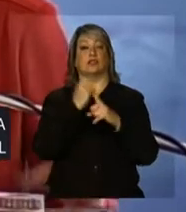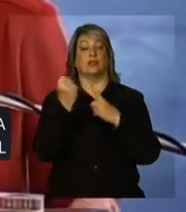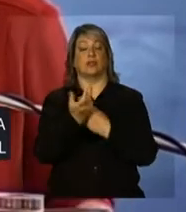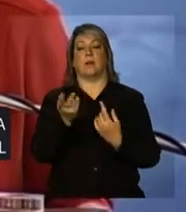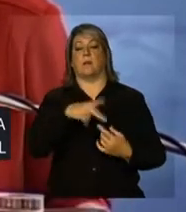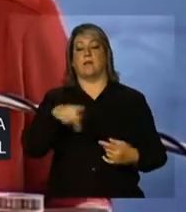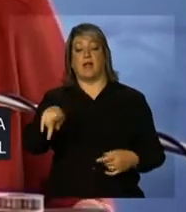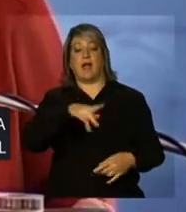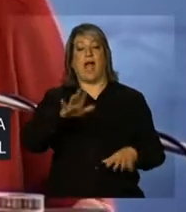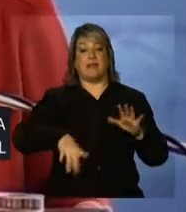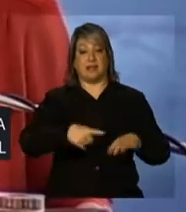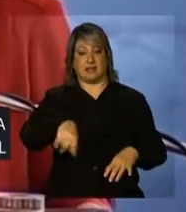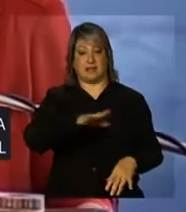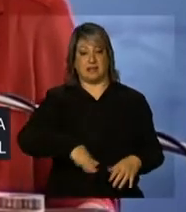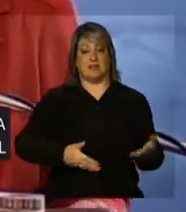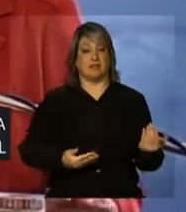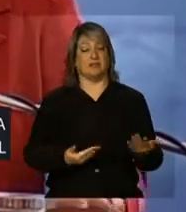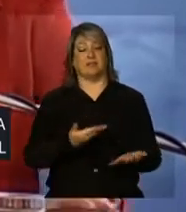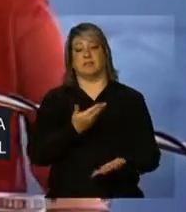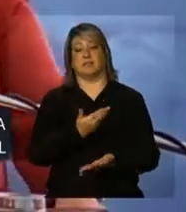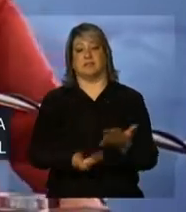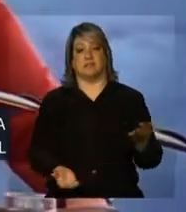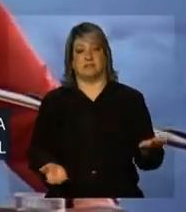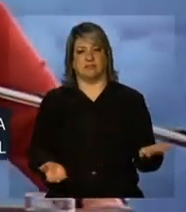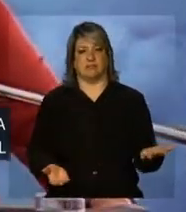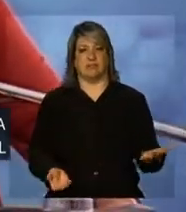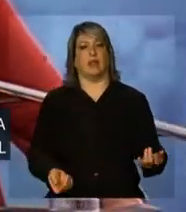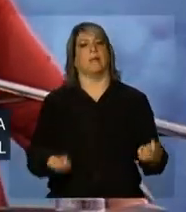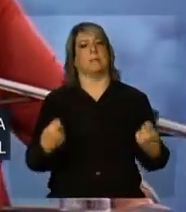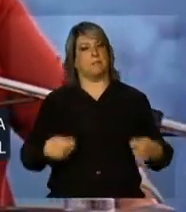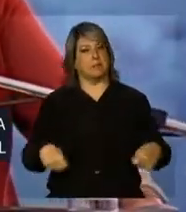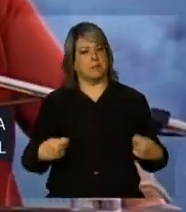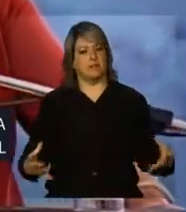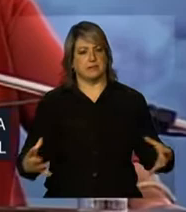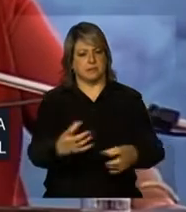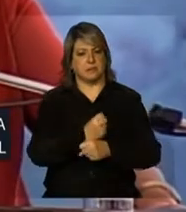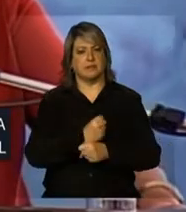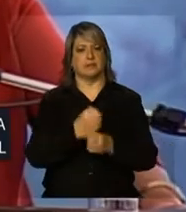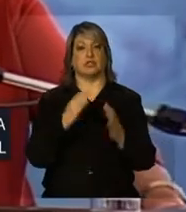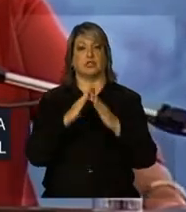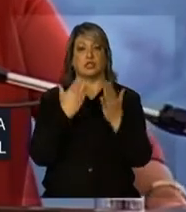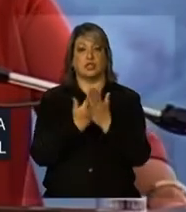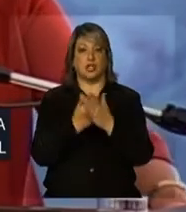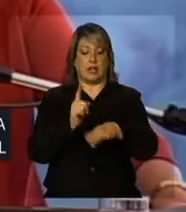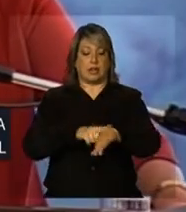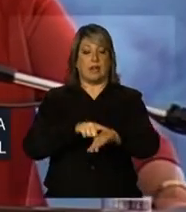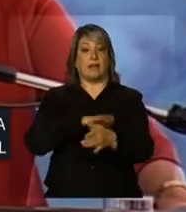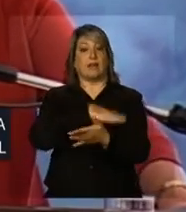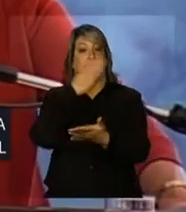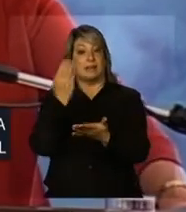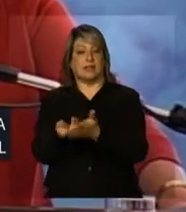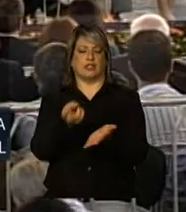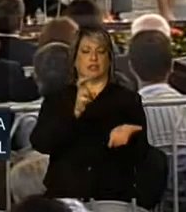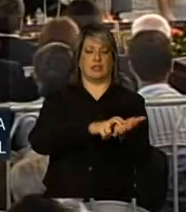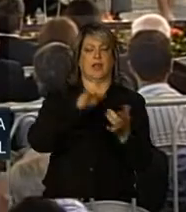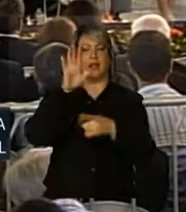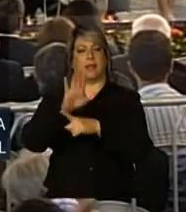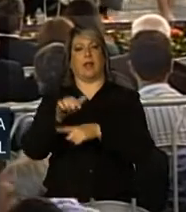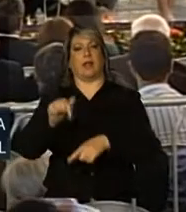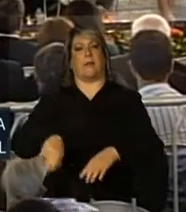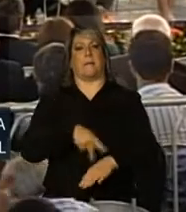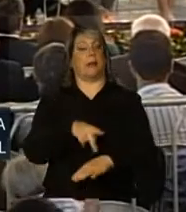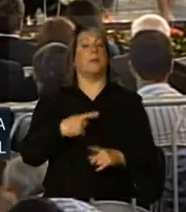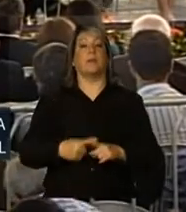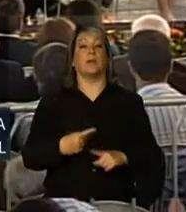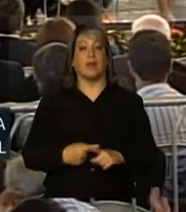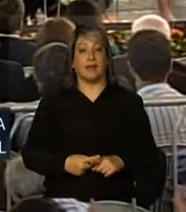se perde essa criança esse jovem é preciso escola em tempo integral no nosso país porque